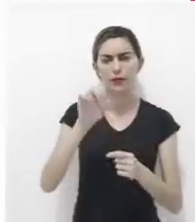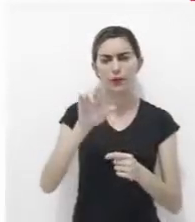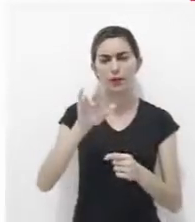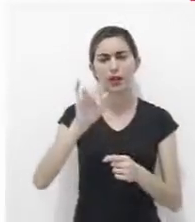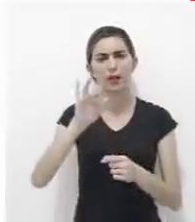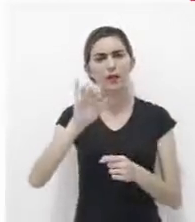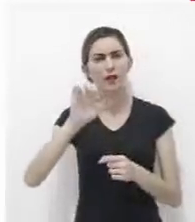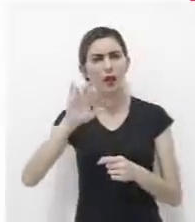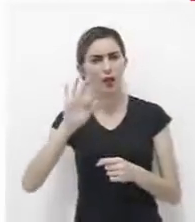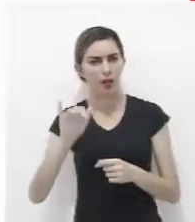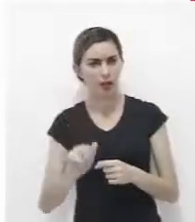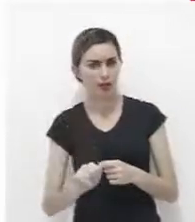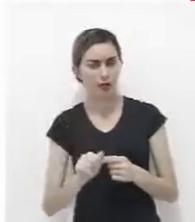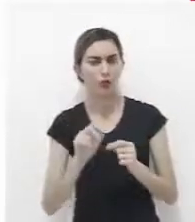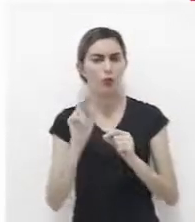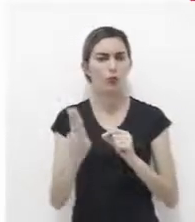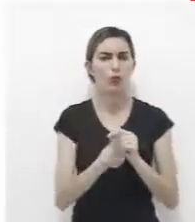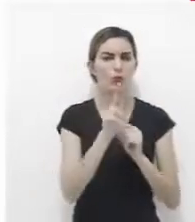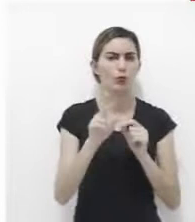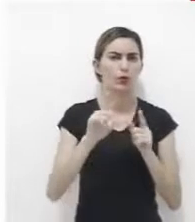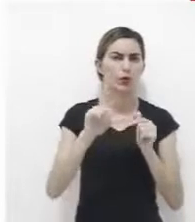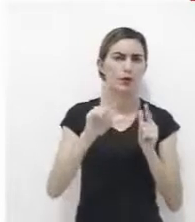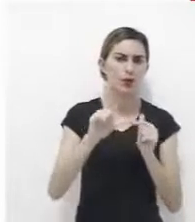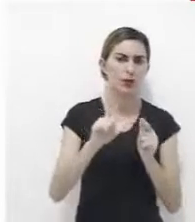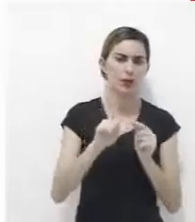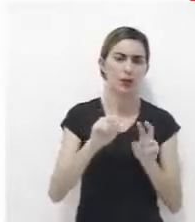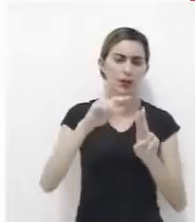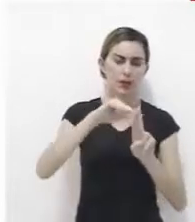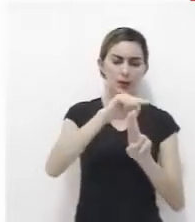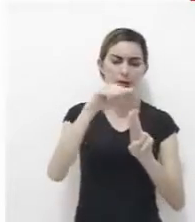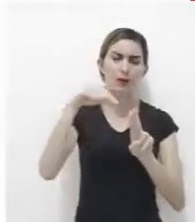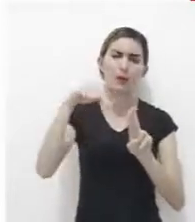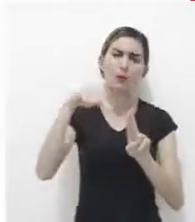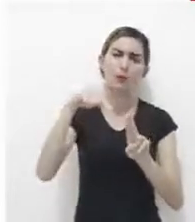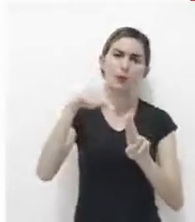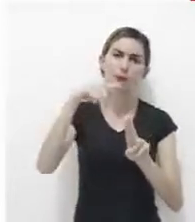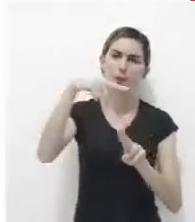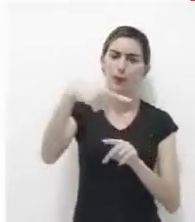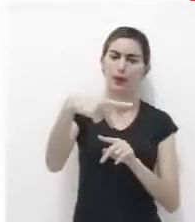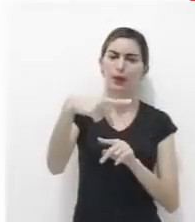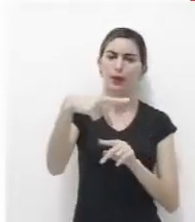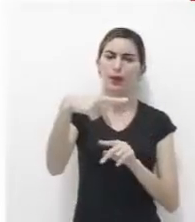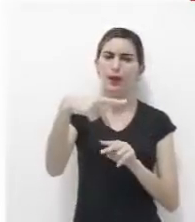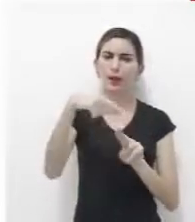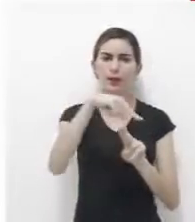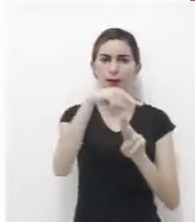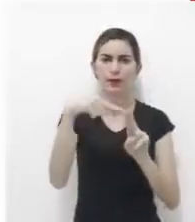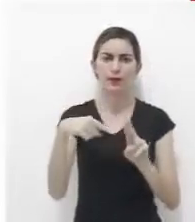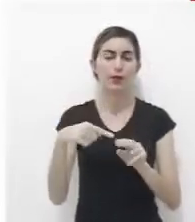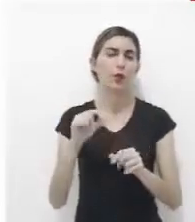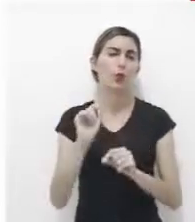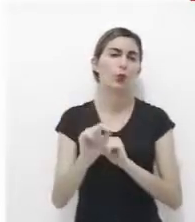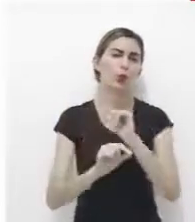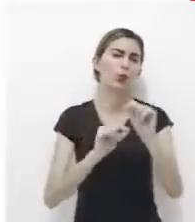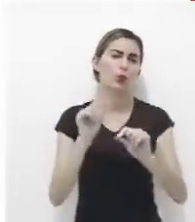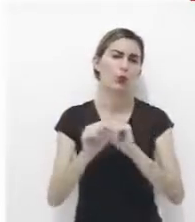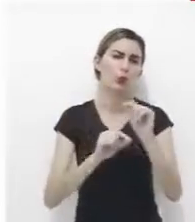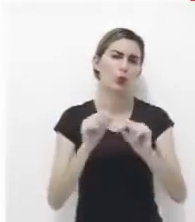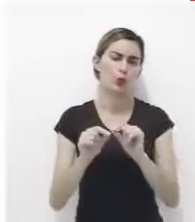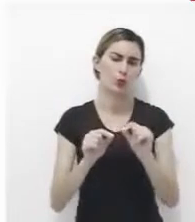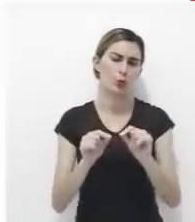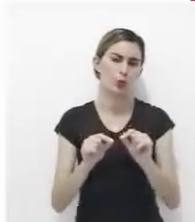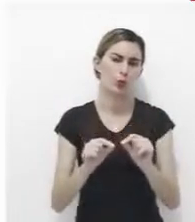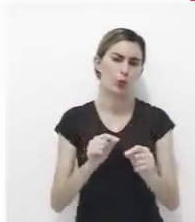de periféria e usavam então a letra π, que corresponde ao nosso P, ok? E aí o